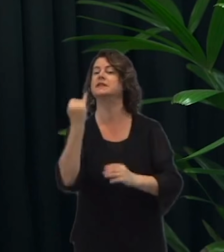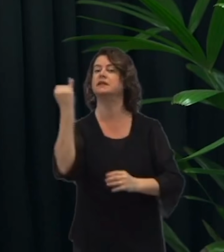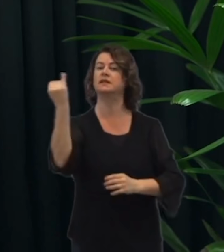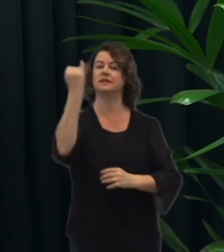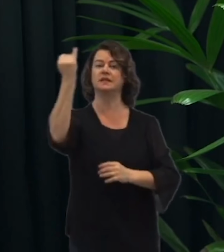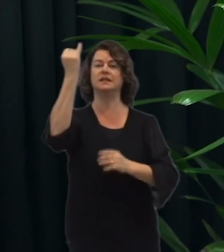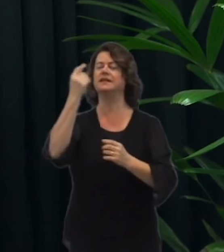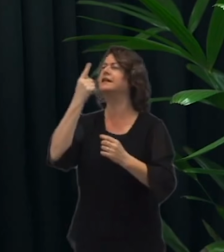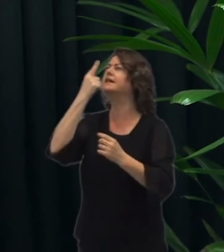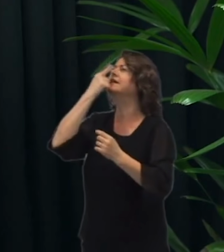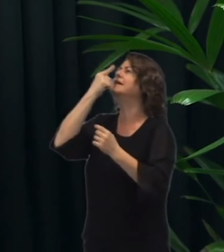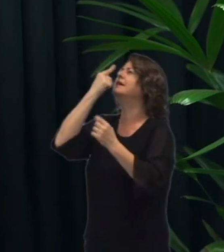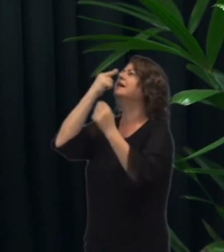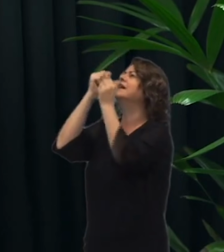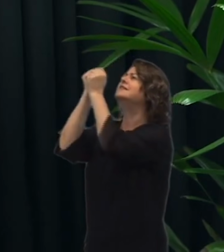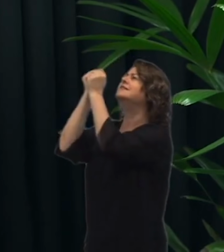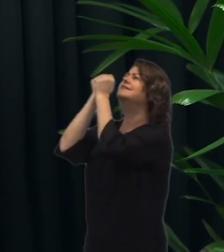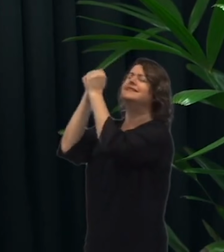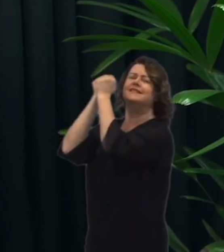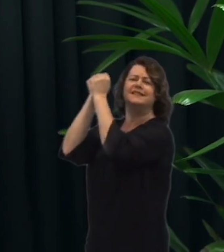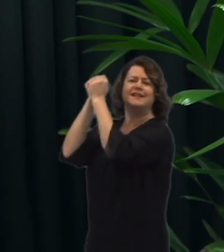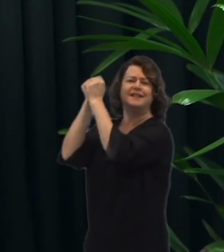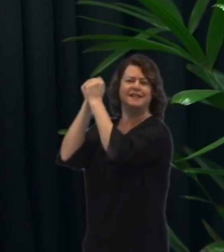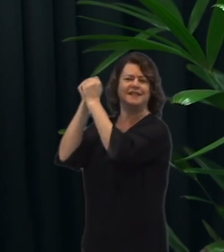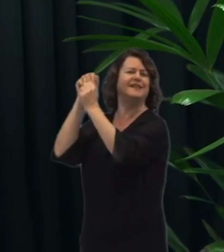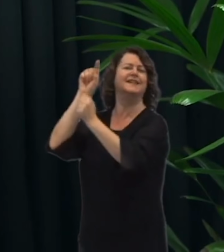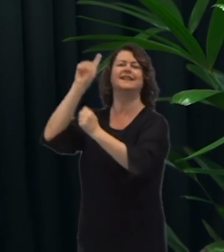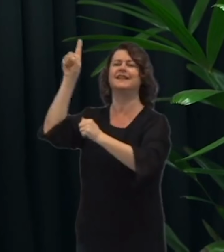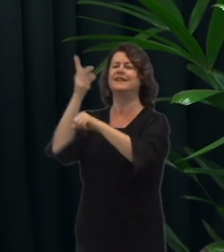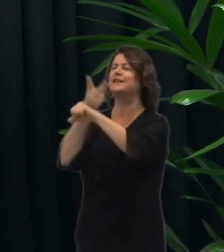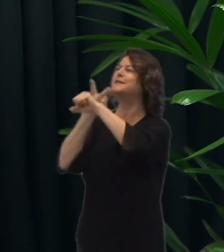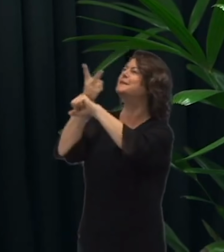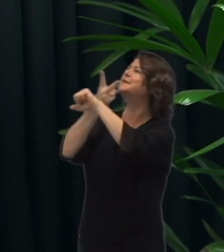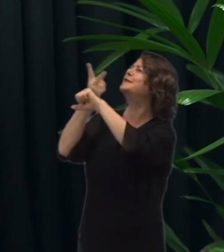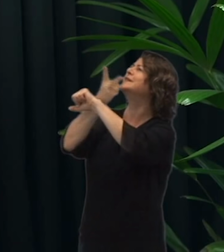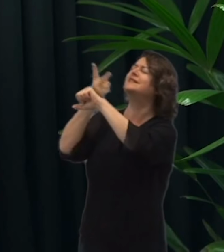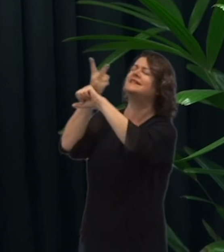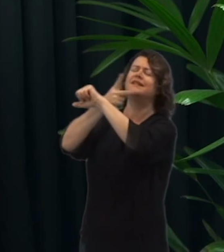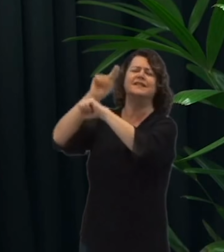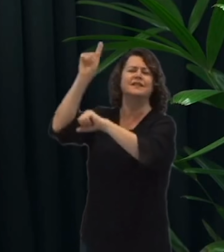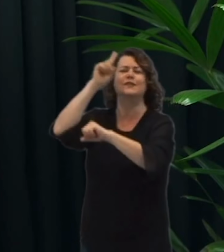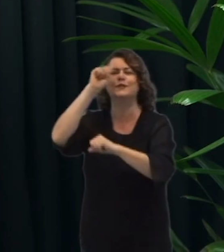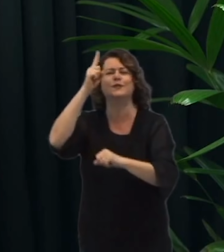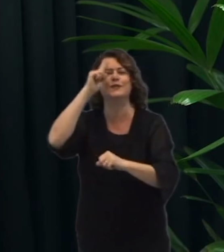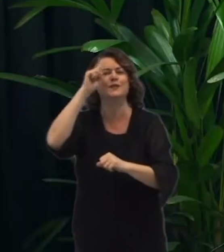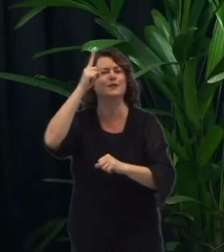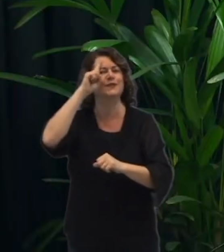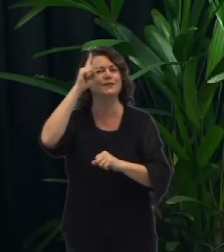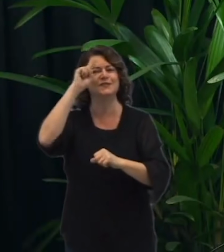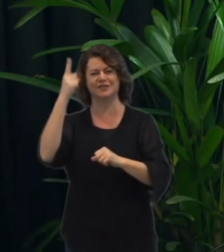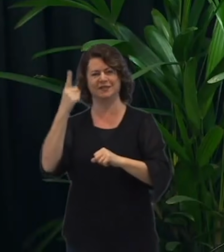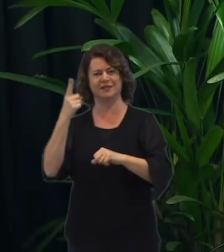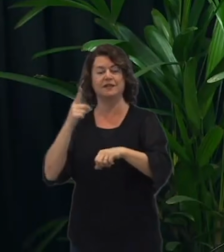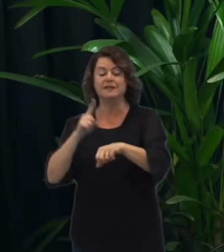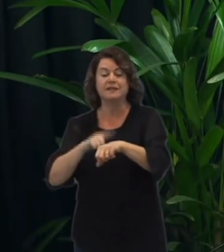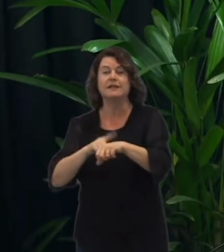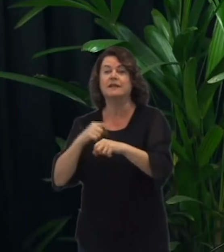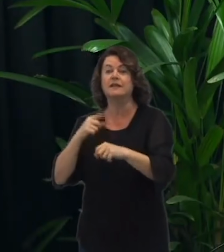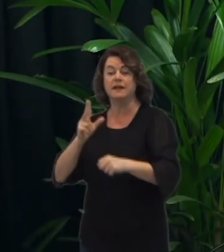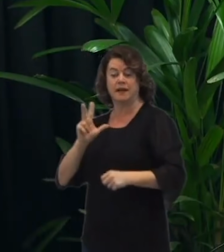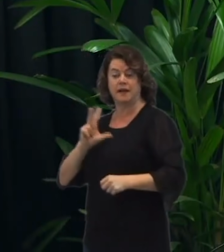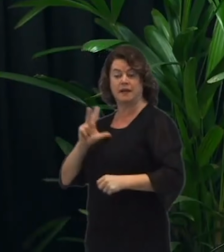importante intimidade e a busca por todos os dias ter um tempo